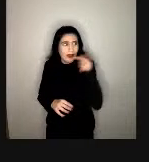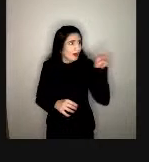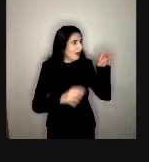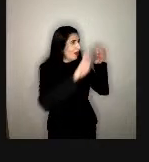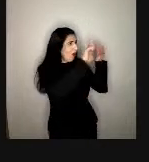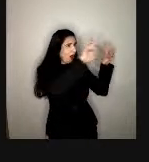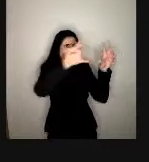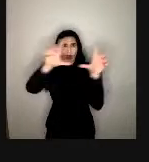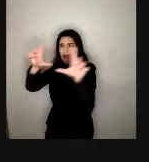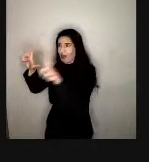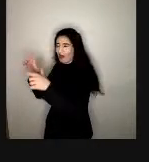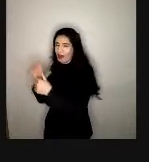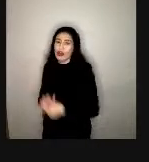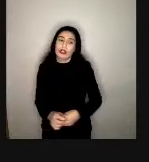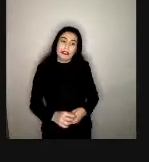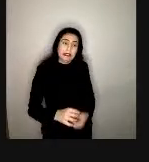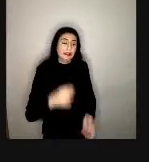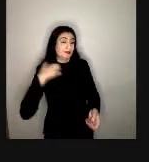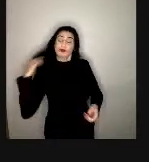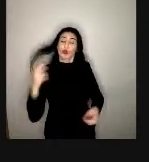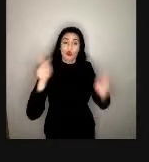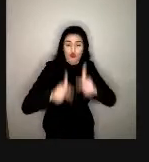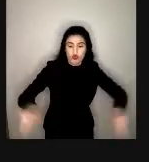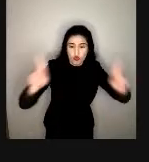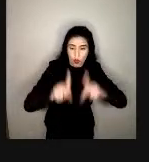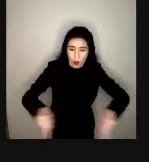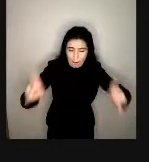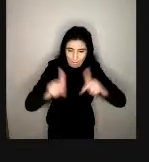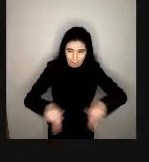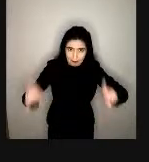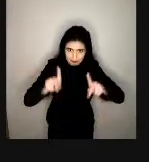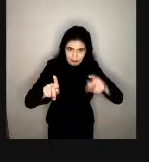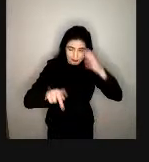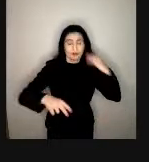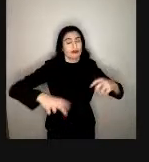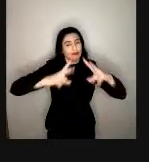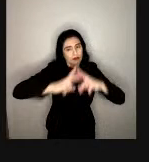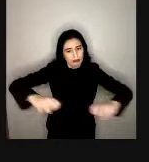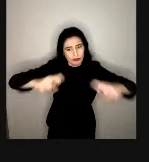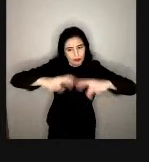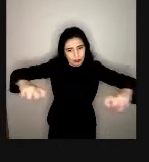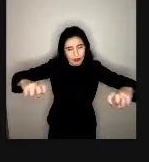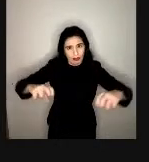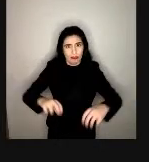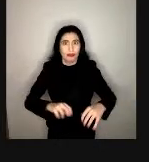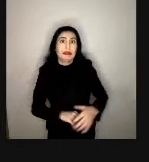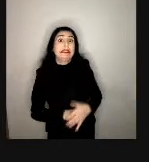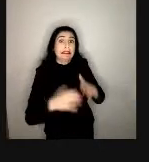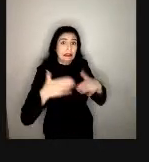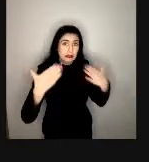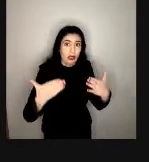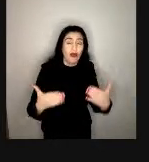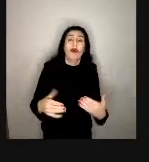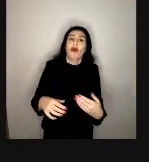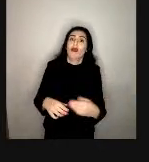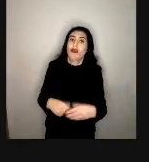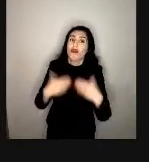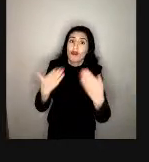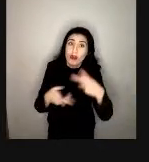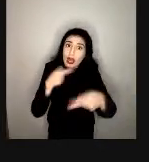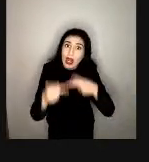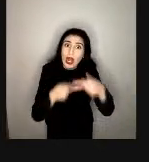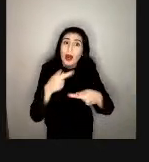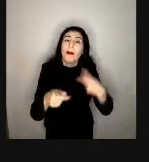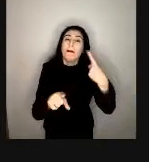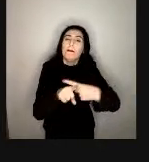mostra num shopping em Fortaleza. E ela falou para o Hugo assim: olha, eu quero fazer a foto. E por quê? Porque ela teve a mesma